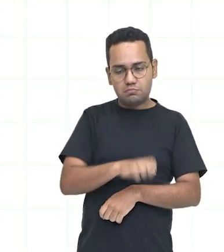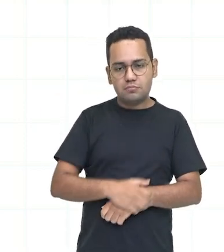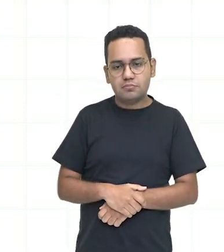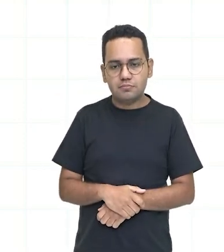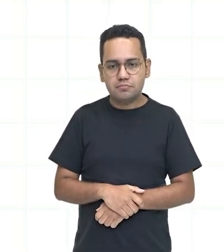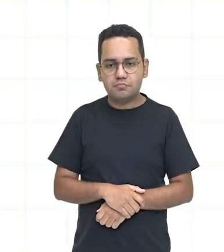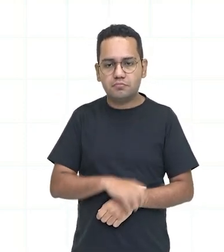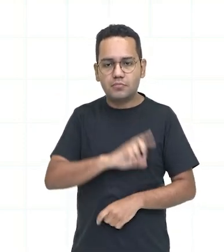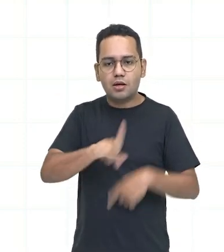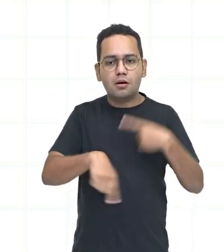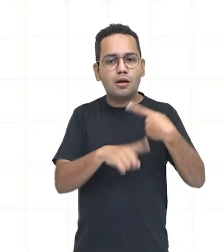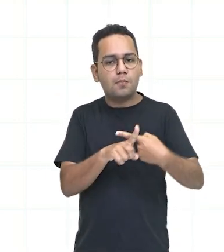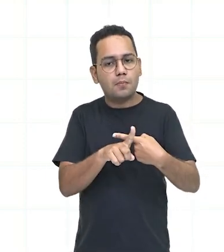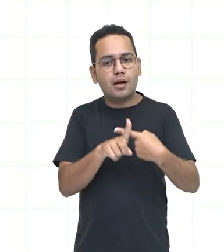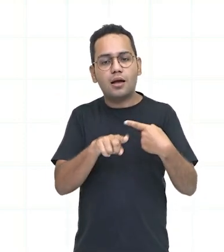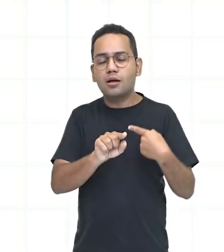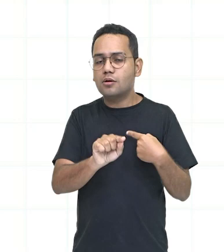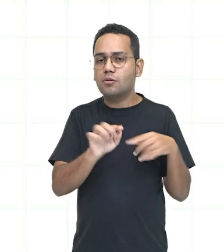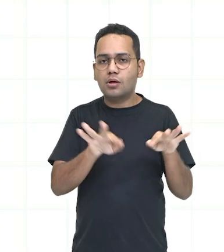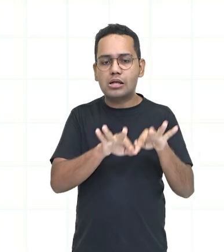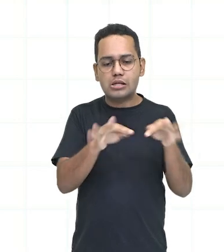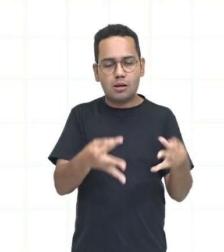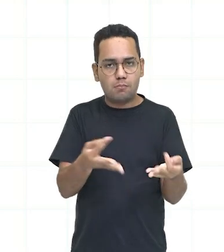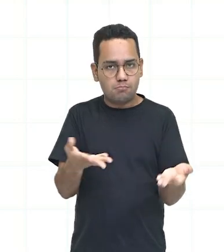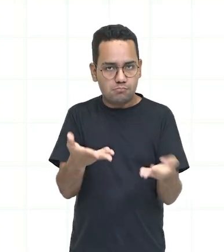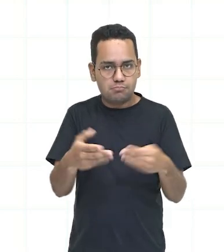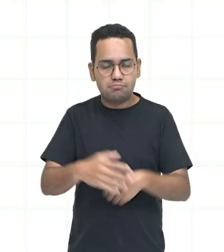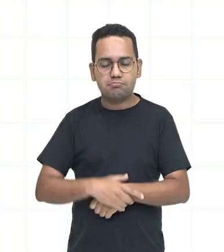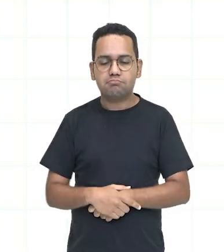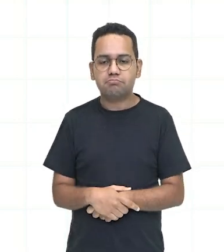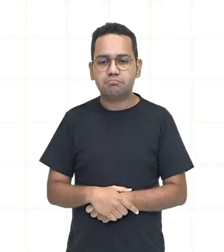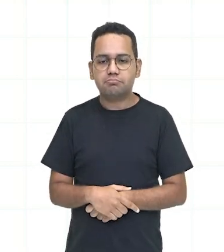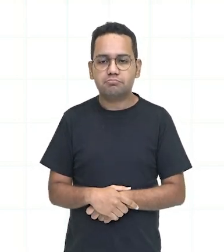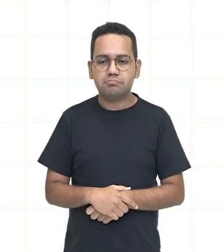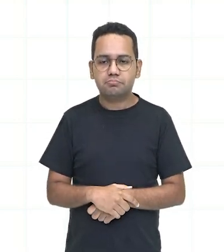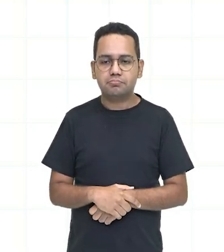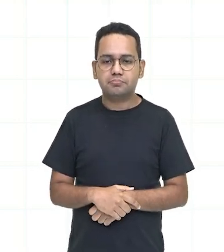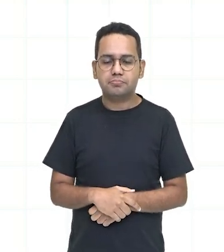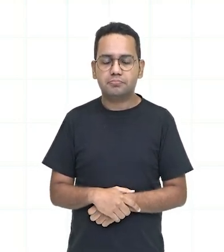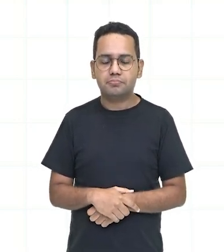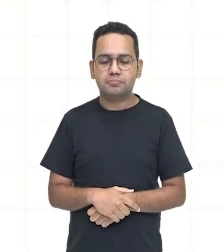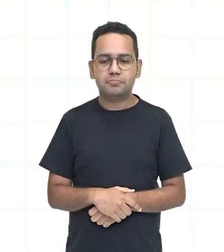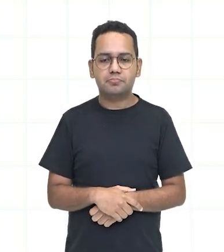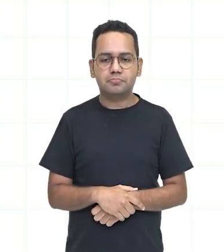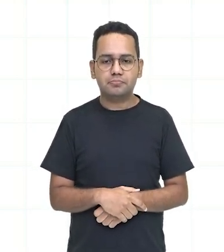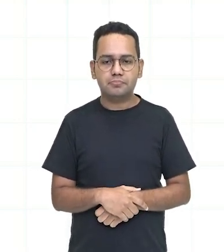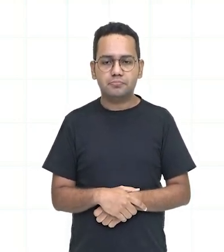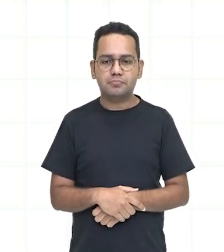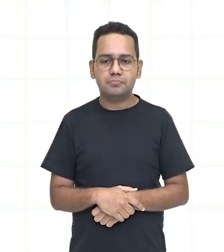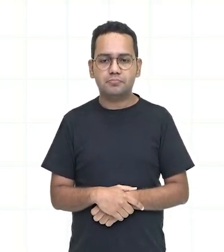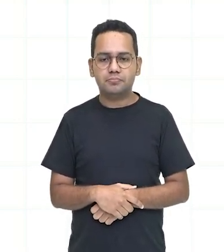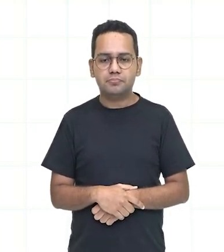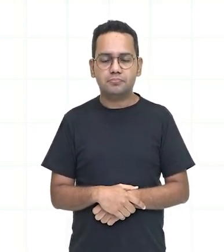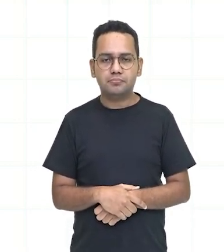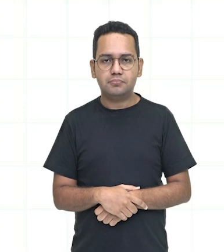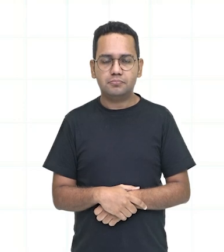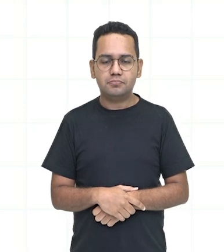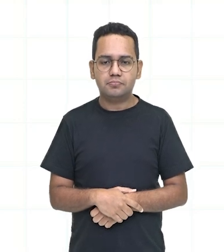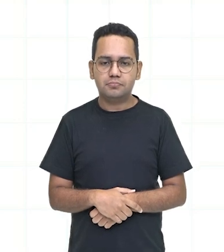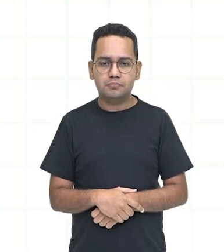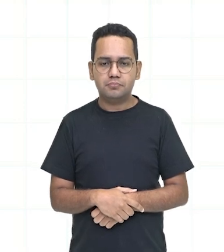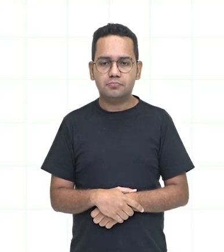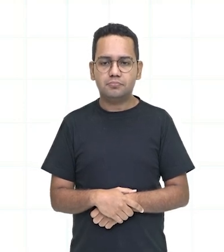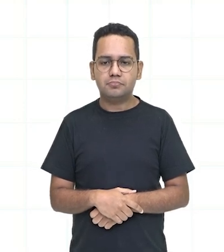mais simple present. Então olha aqui nós temos a primeira informação da estrutura. Então elas vão iniciar com if, via de regra,